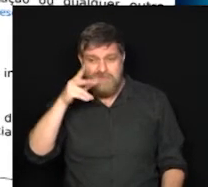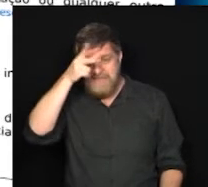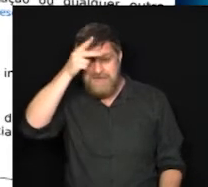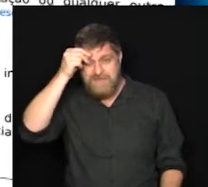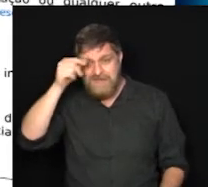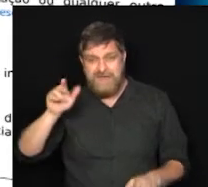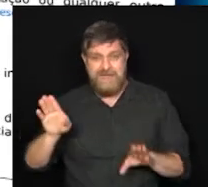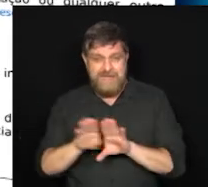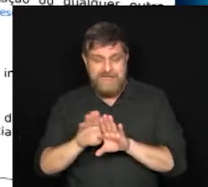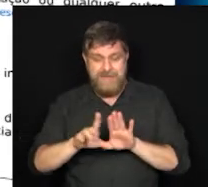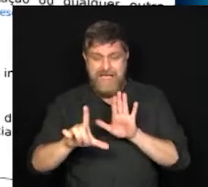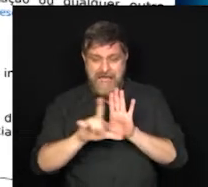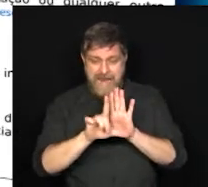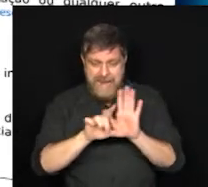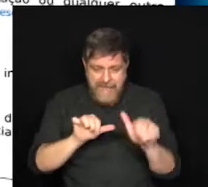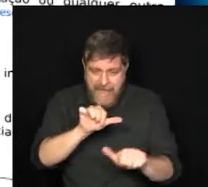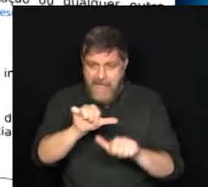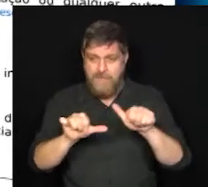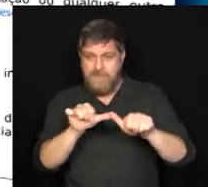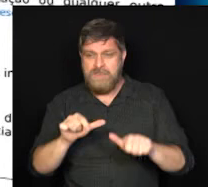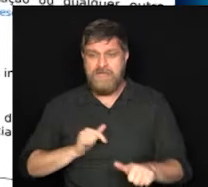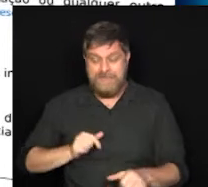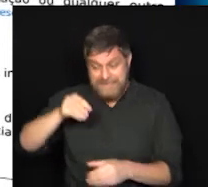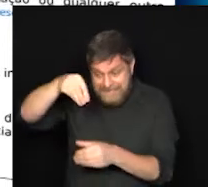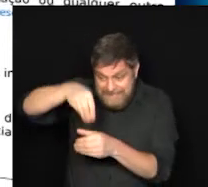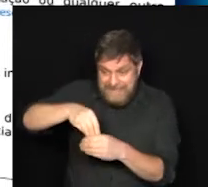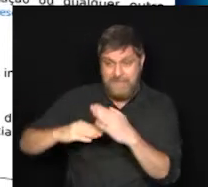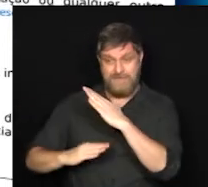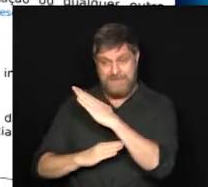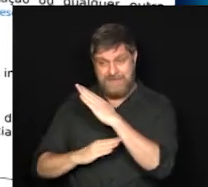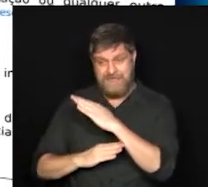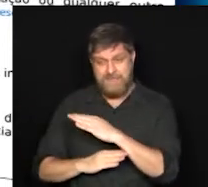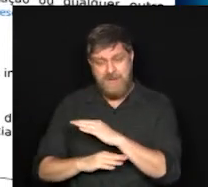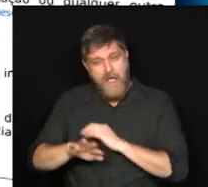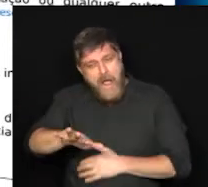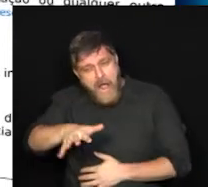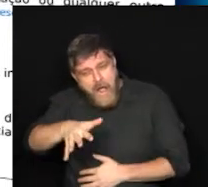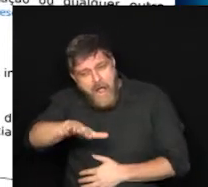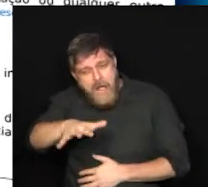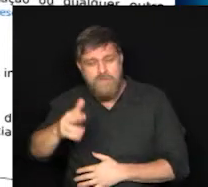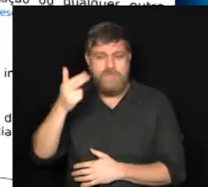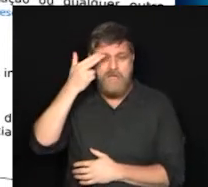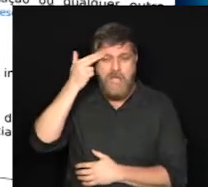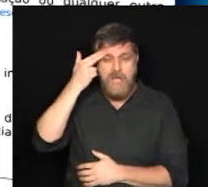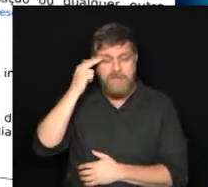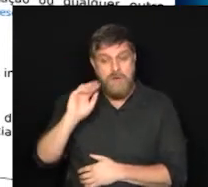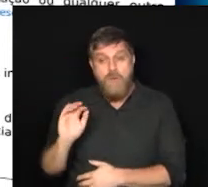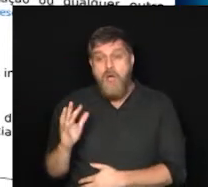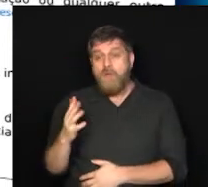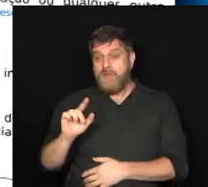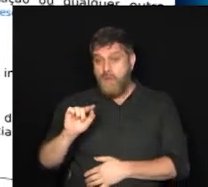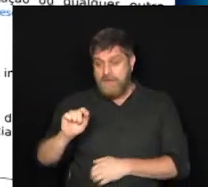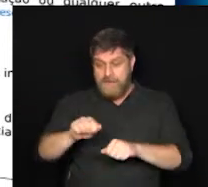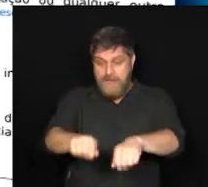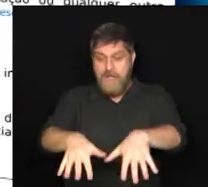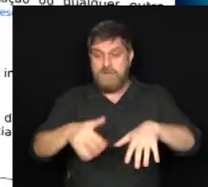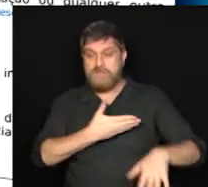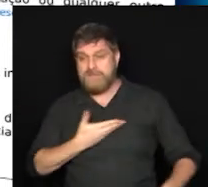orgânica e também alterações no próprio regimento. Às vezes também, Gabriel, acontece audiência